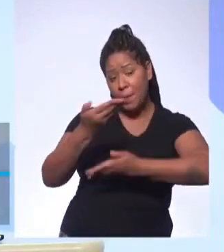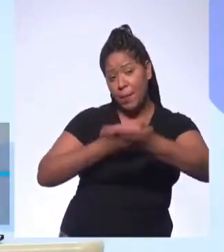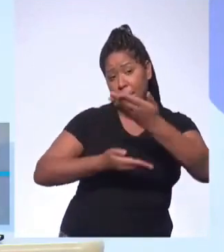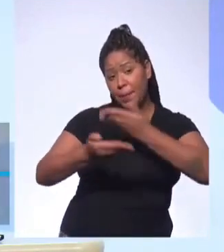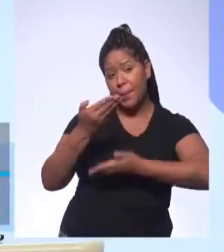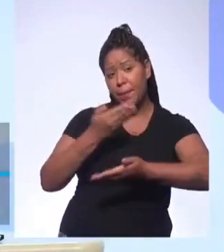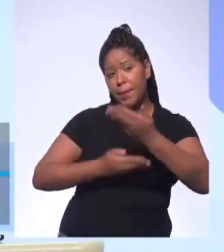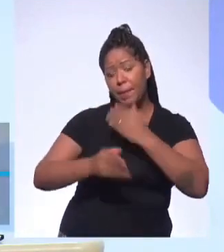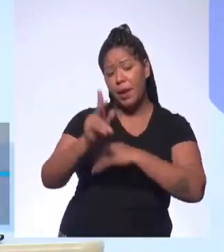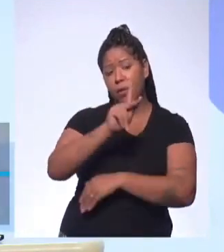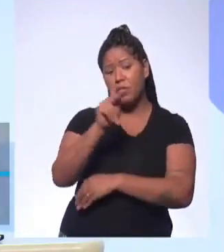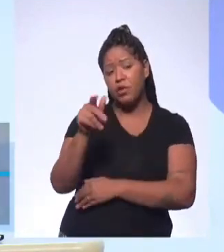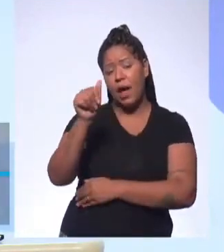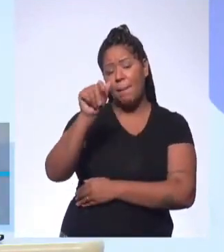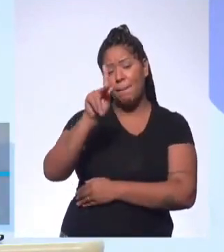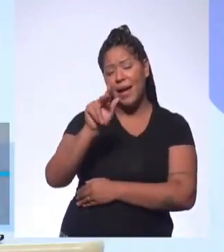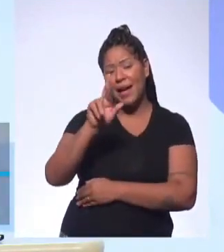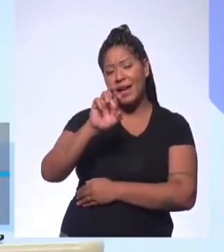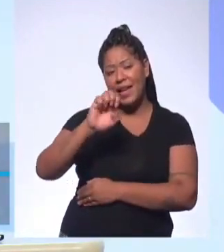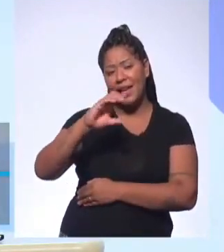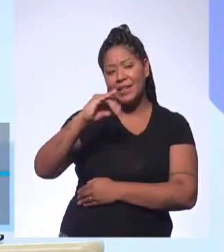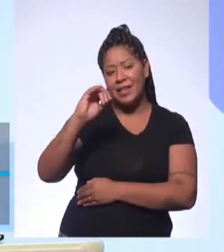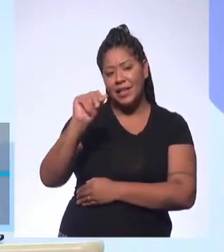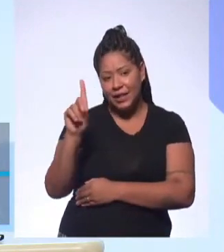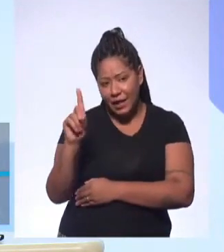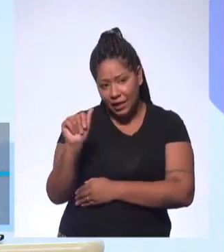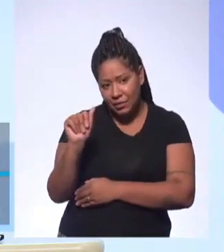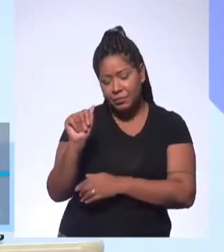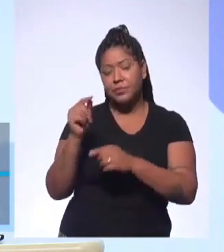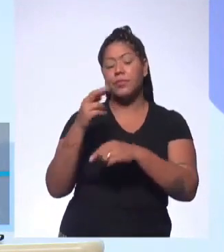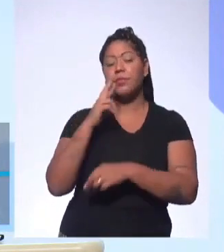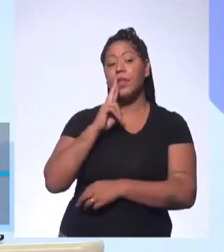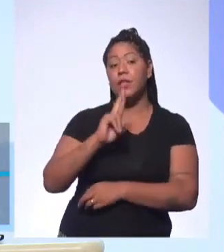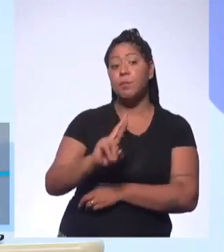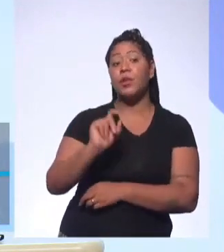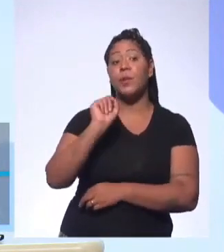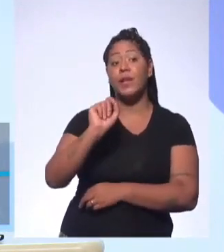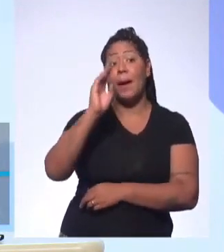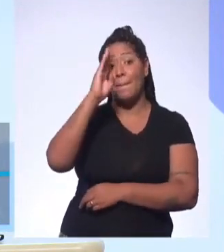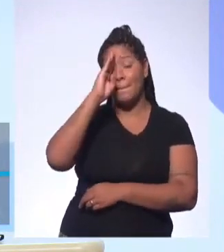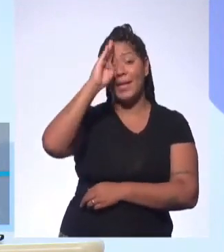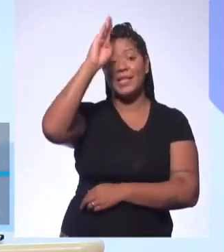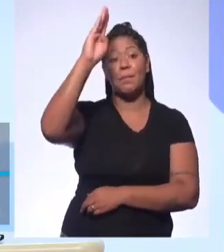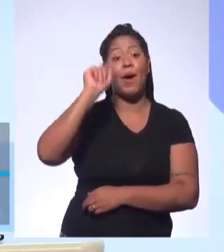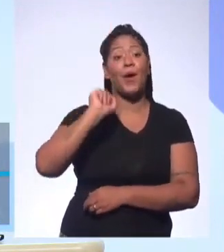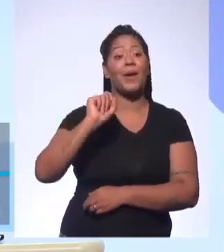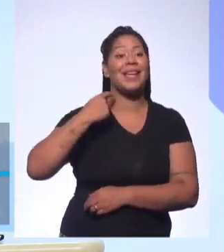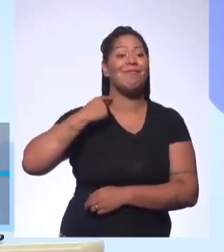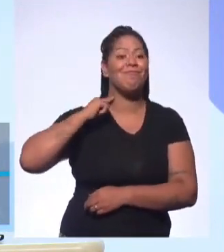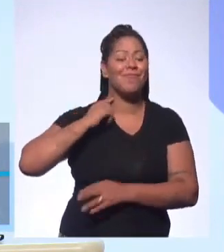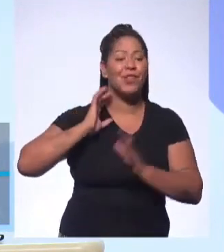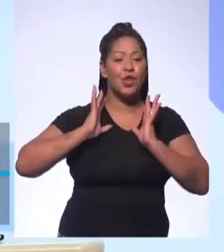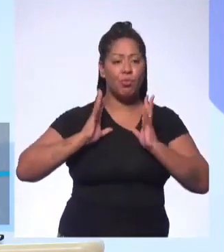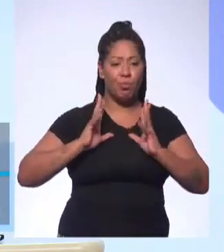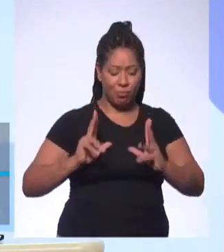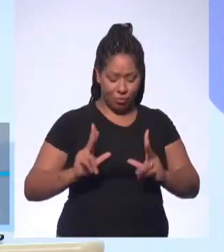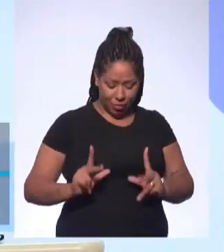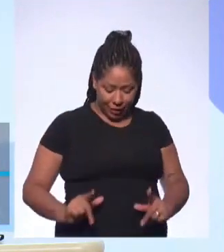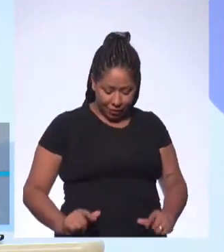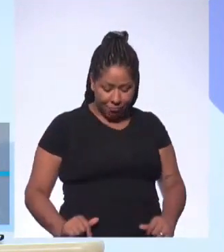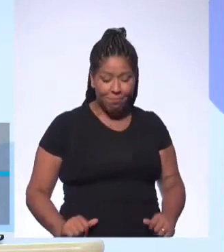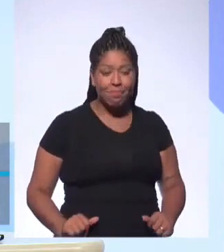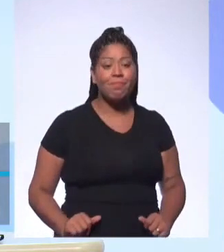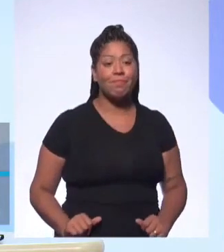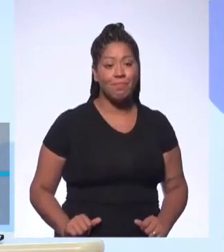ressaltado aí pela professora Aparecida, que é o que você falou, e principalmente a higiene pessoal. Né? A higiene pessoal